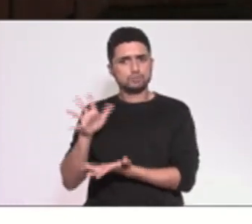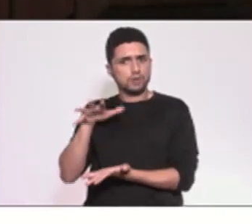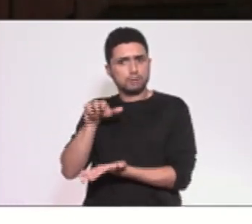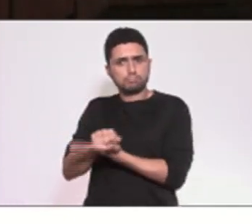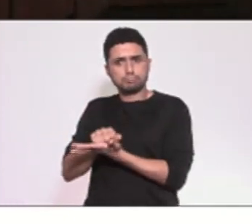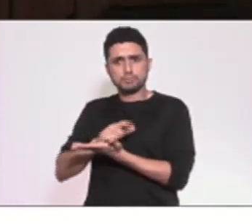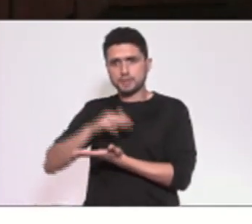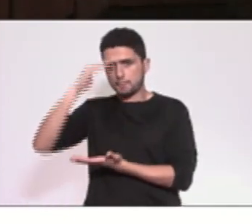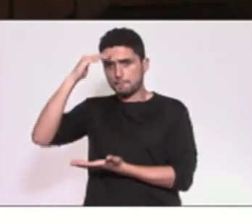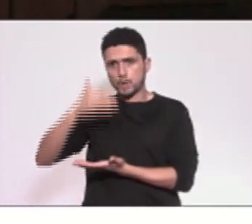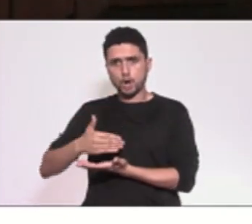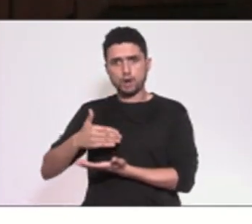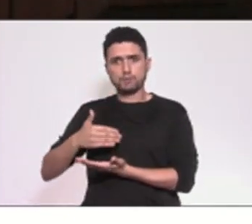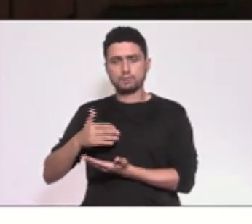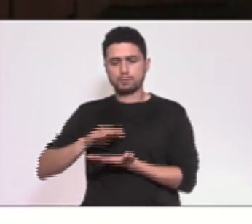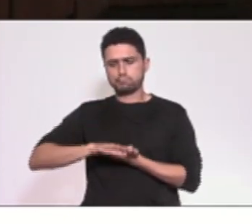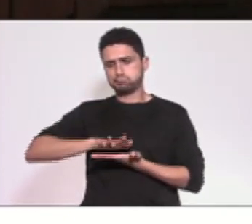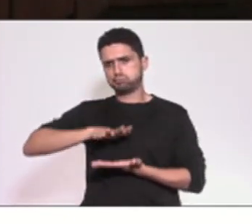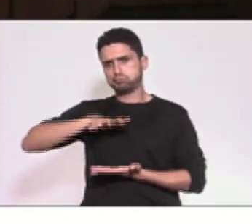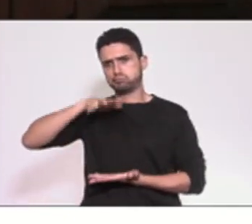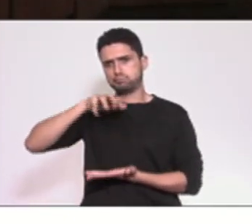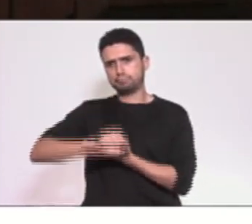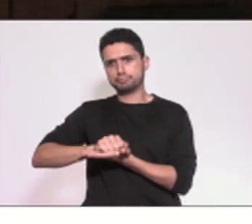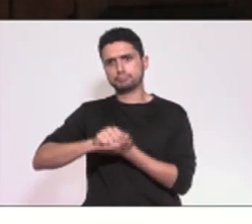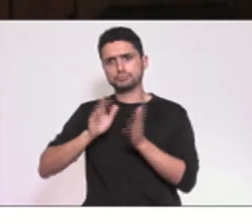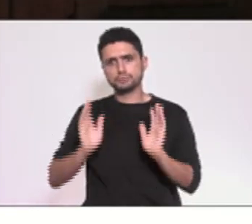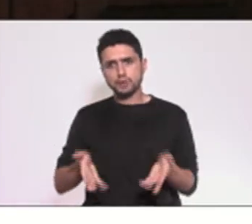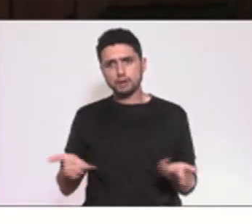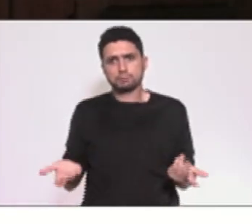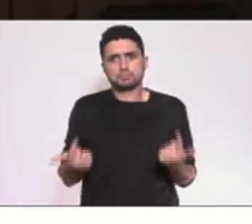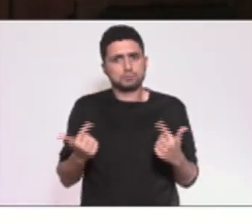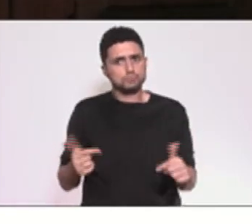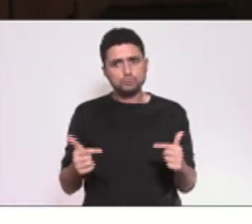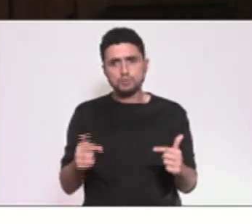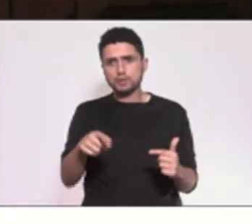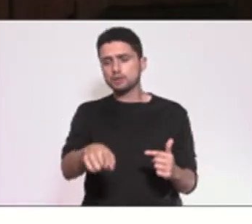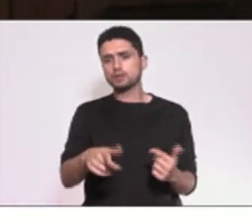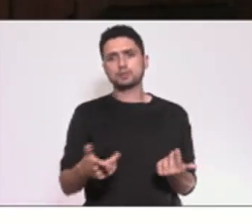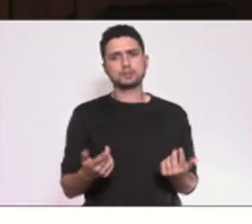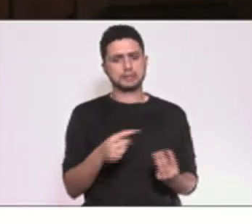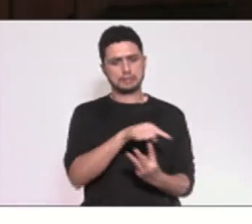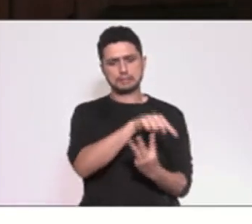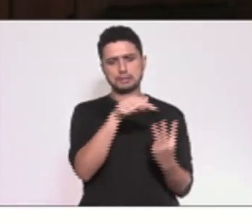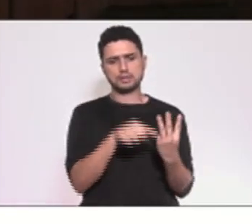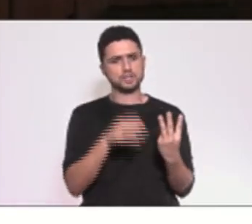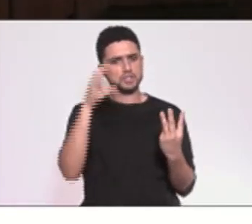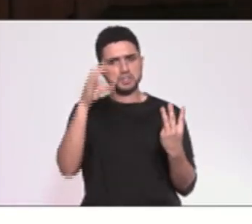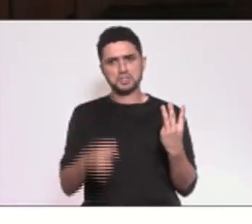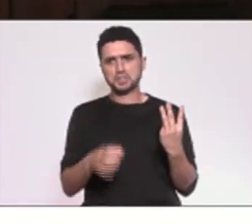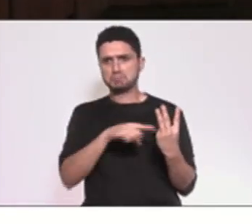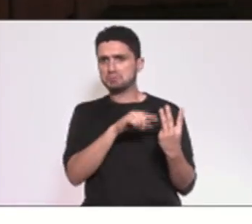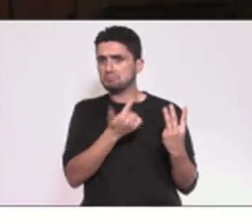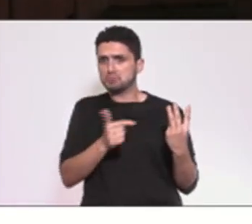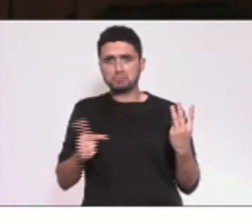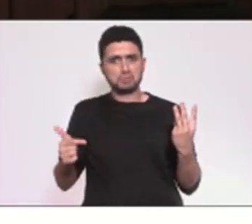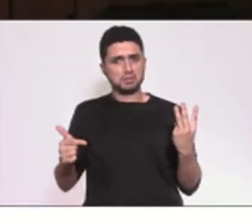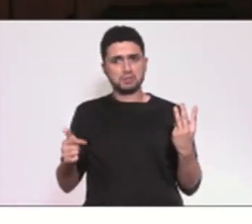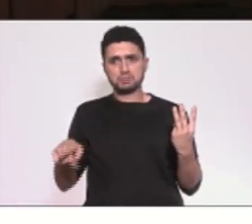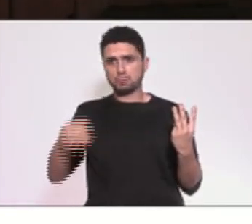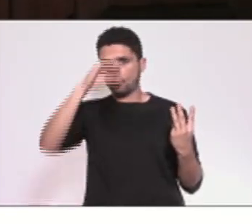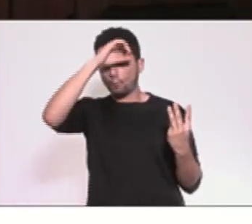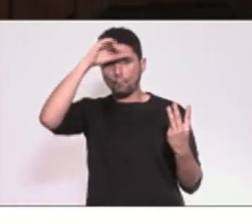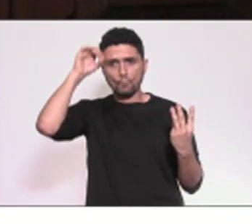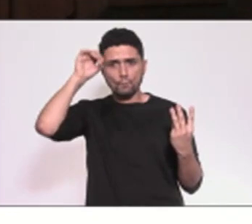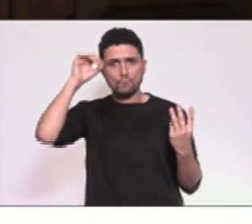as provas necessárias. Então, eles não se encaixam em nenhuma dessas 3 condições para que a prisão preventiva